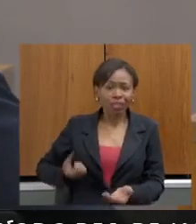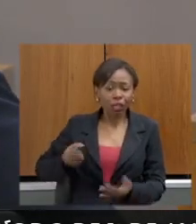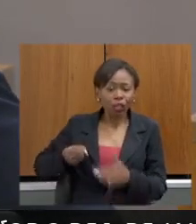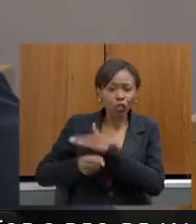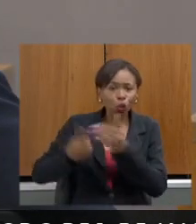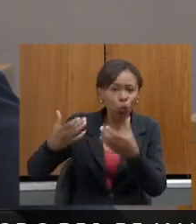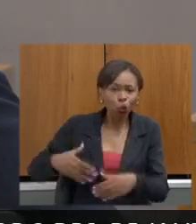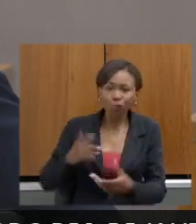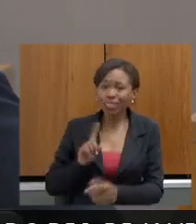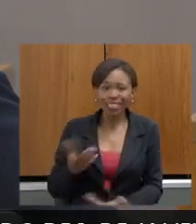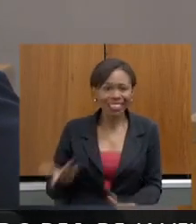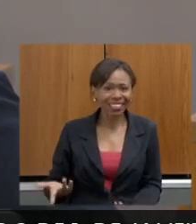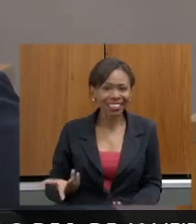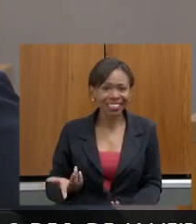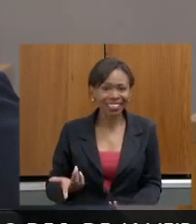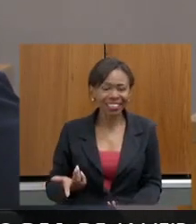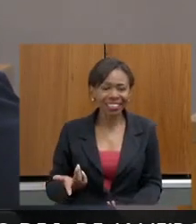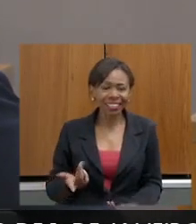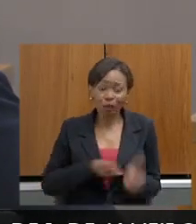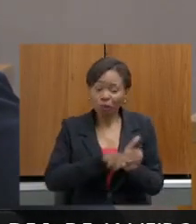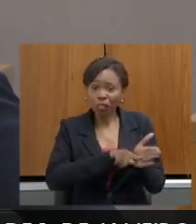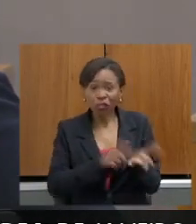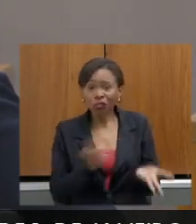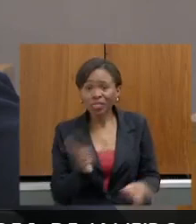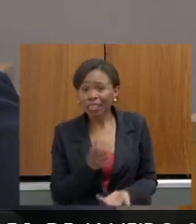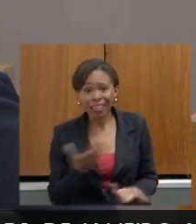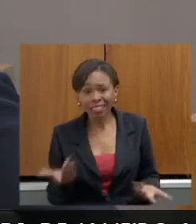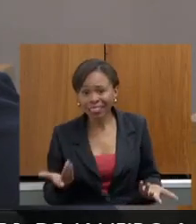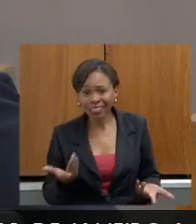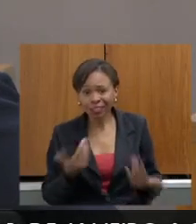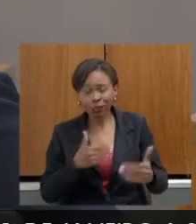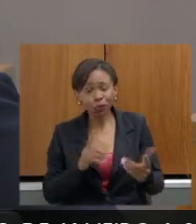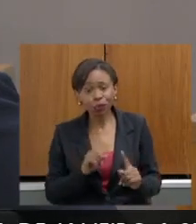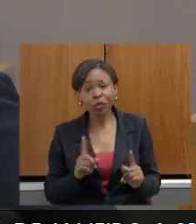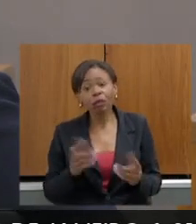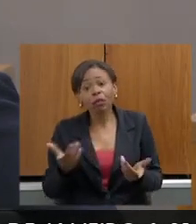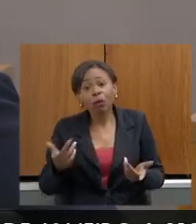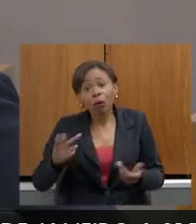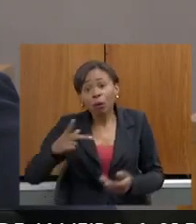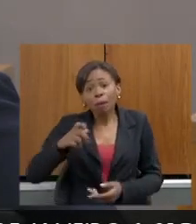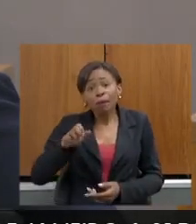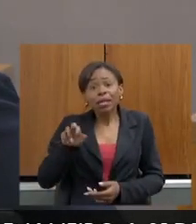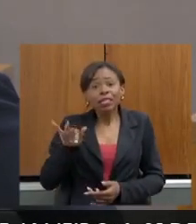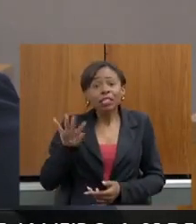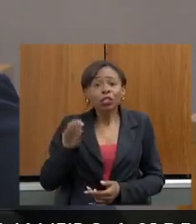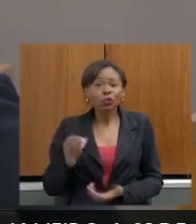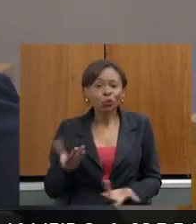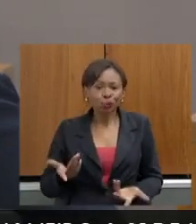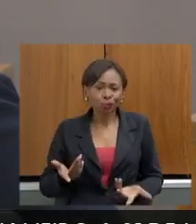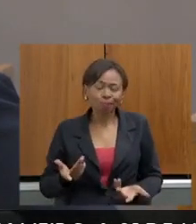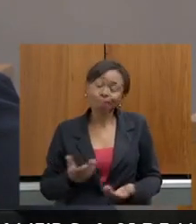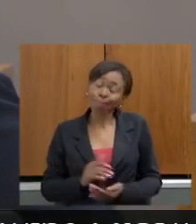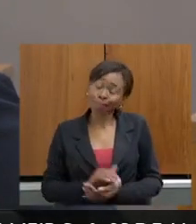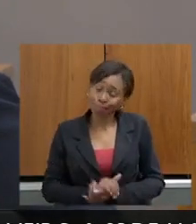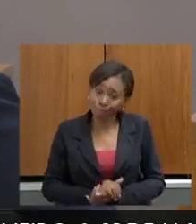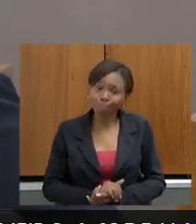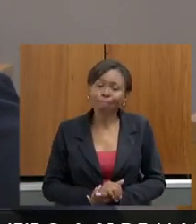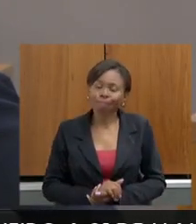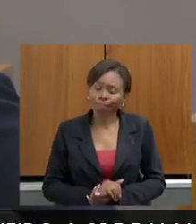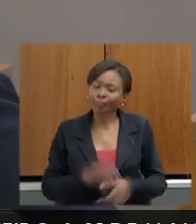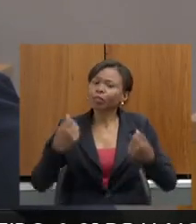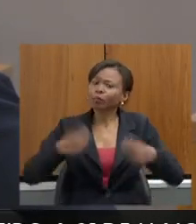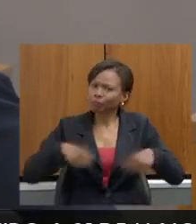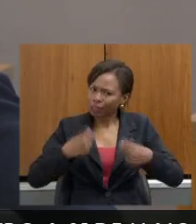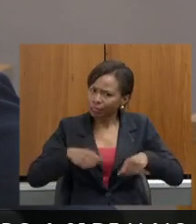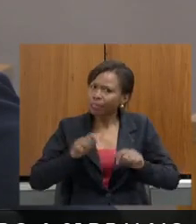pública não é o período não participou tão eu creio que nós temos que pegar as nossas